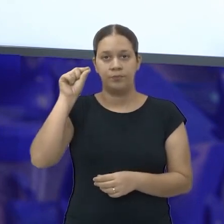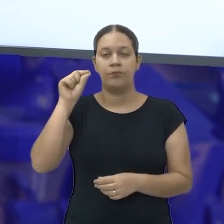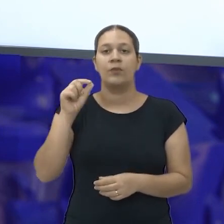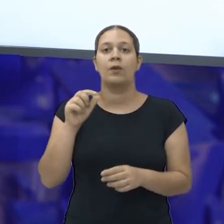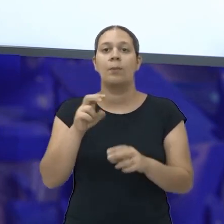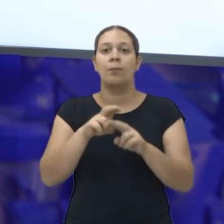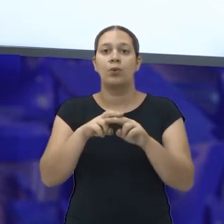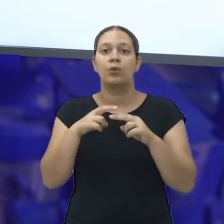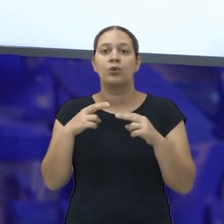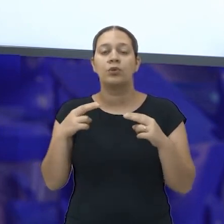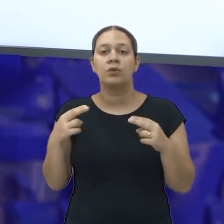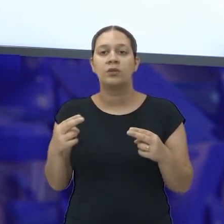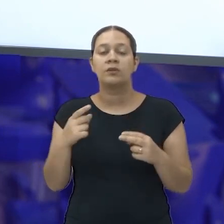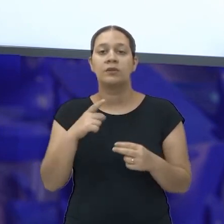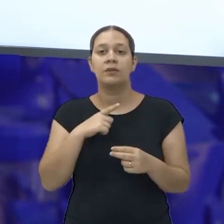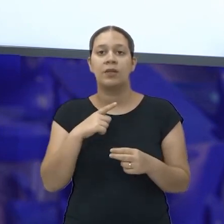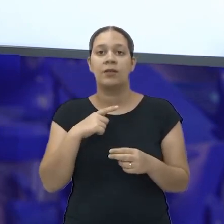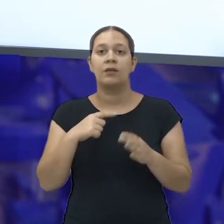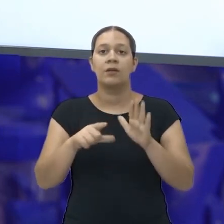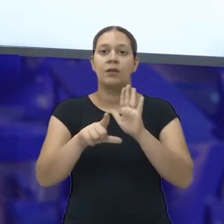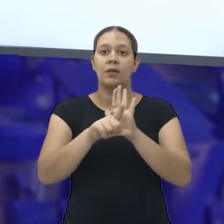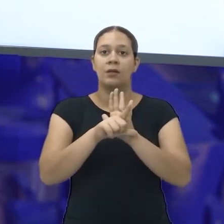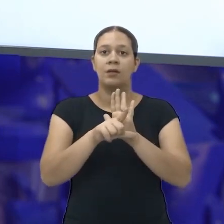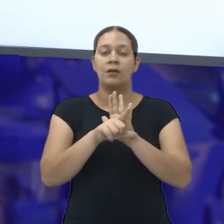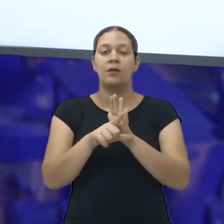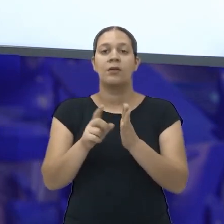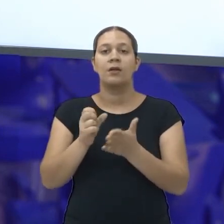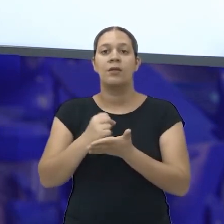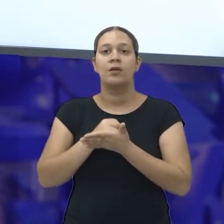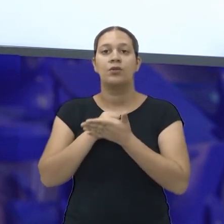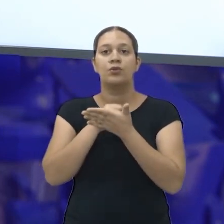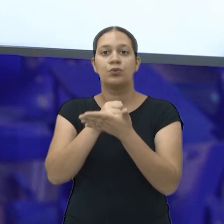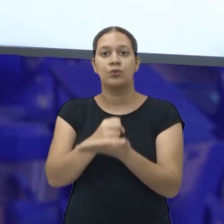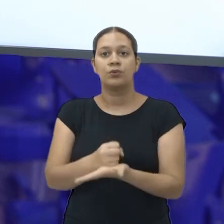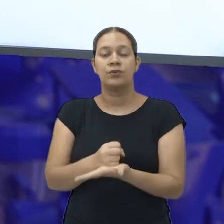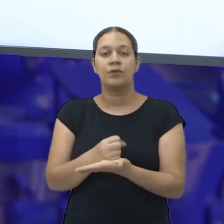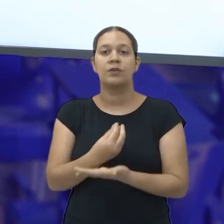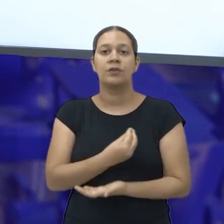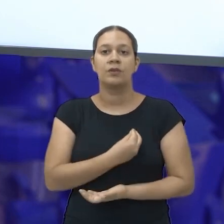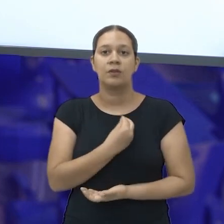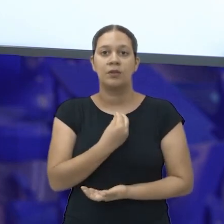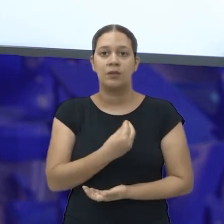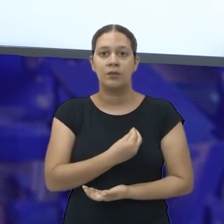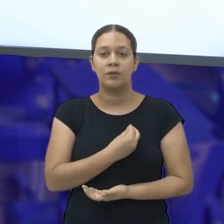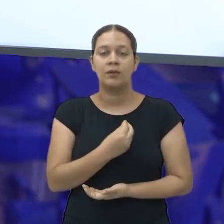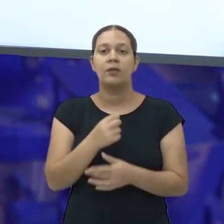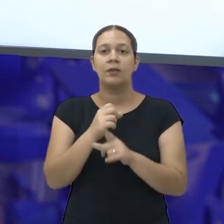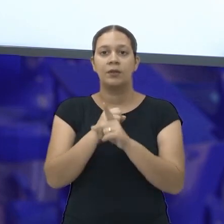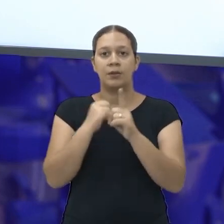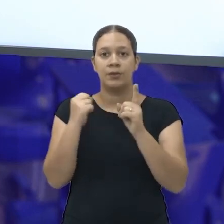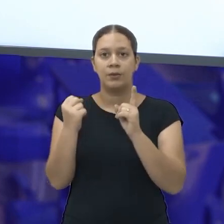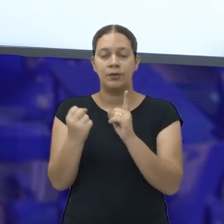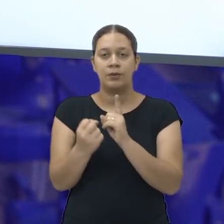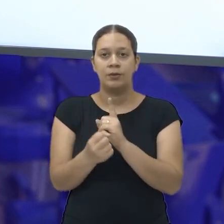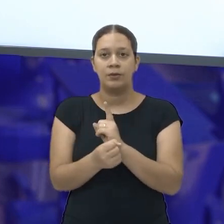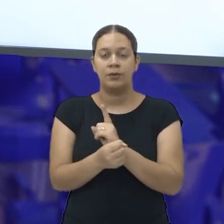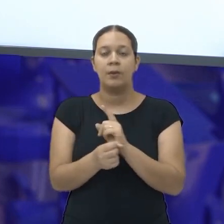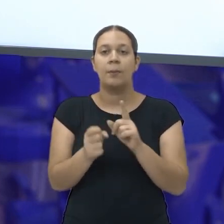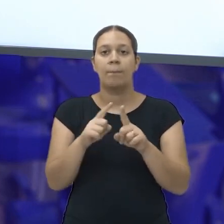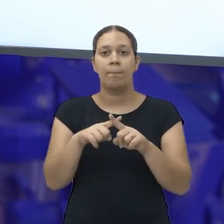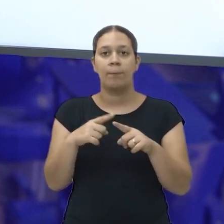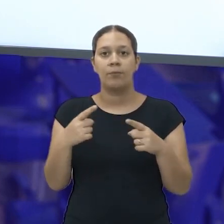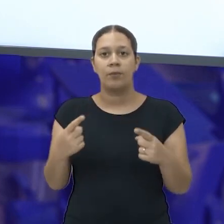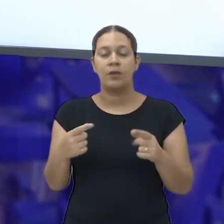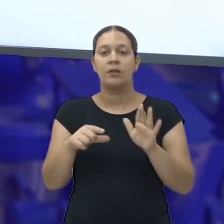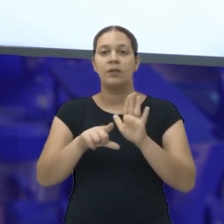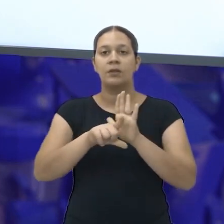alguns. Por isso que existem também as leis, para ajudar a harmonizar a convivência da sociedade. Mas essas